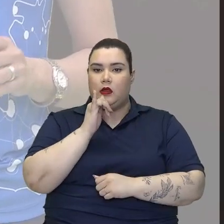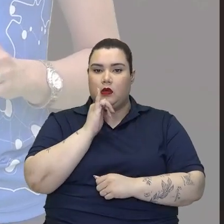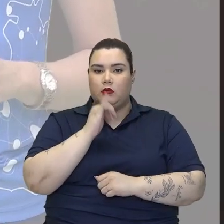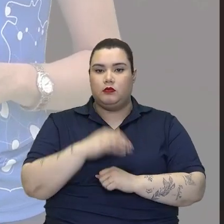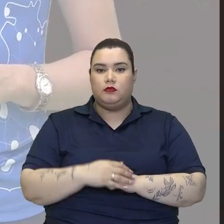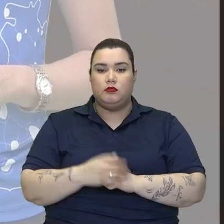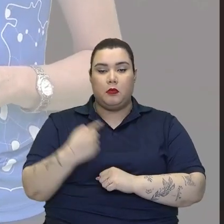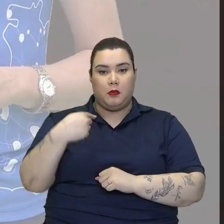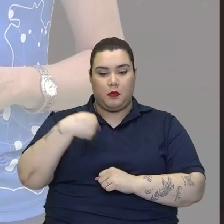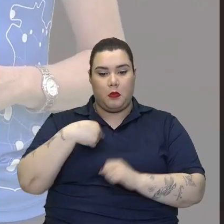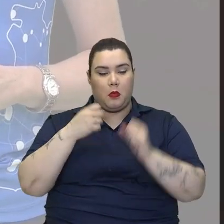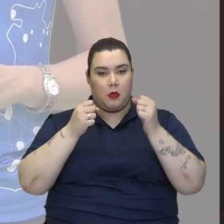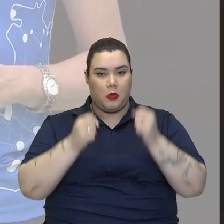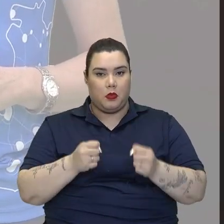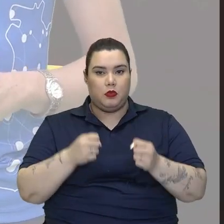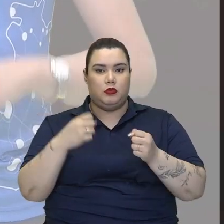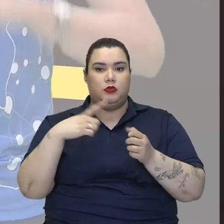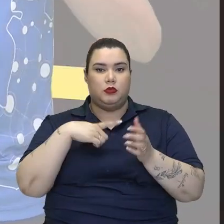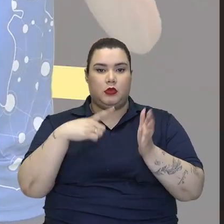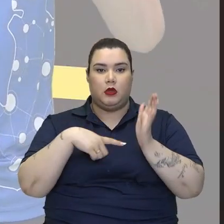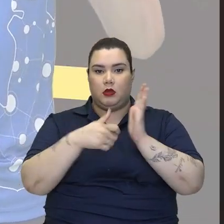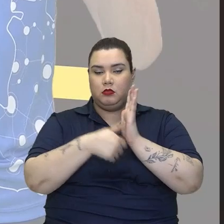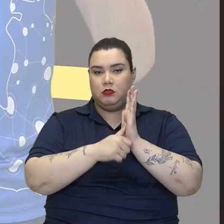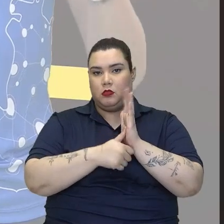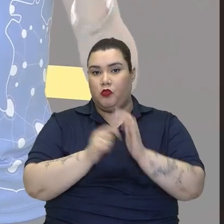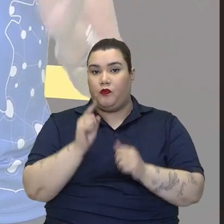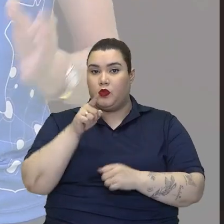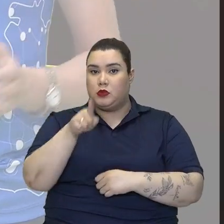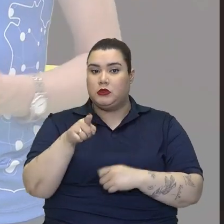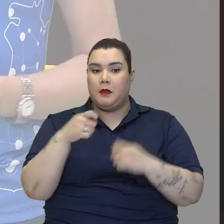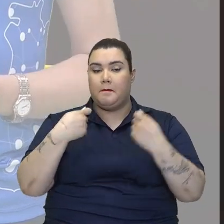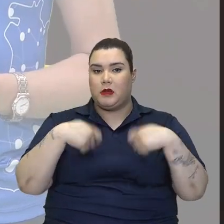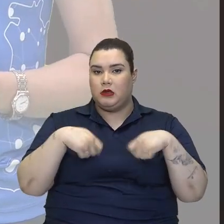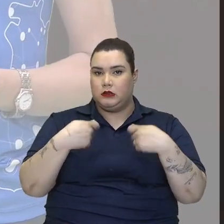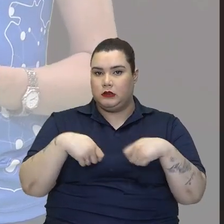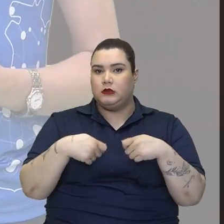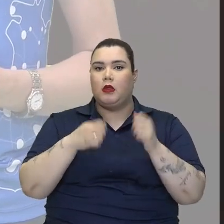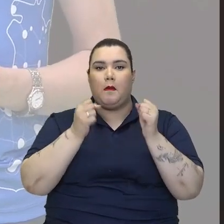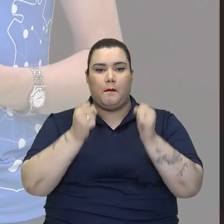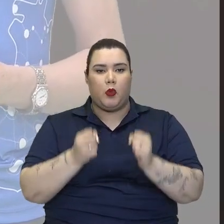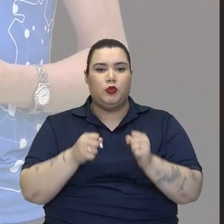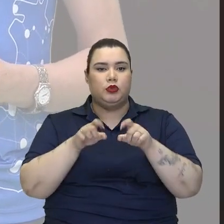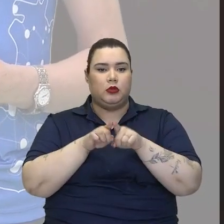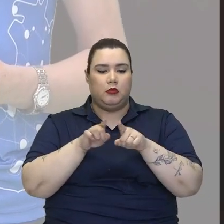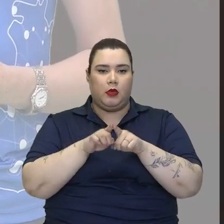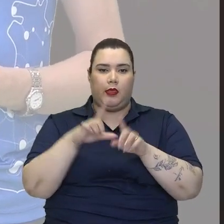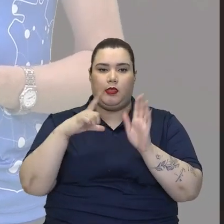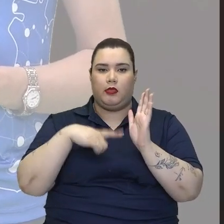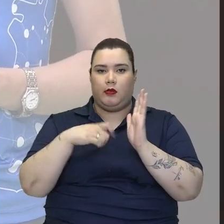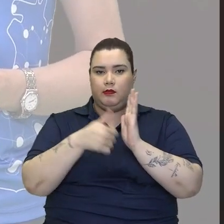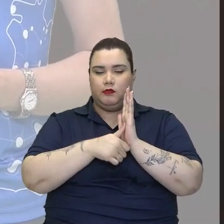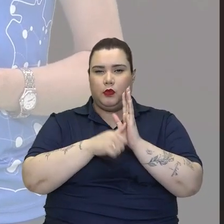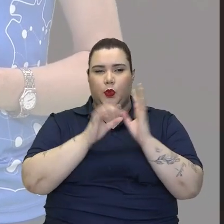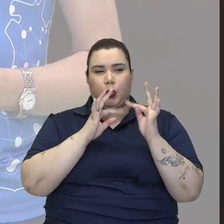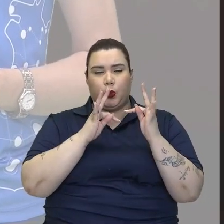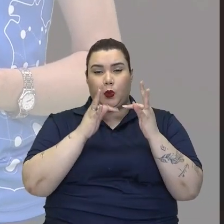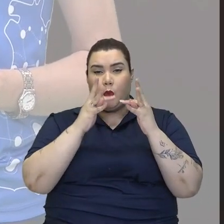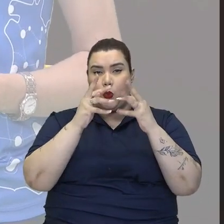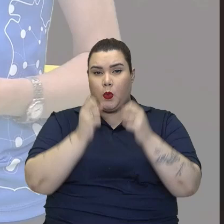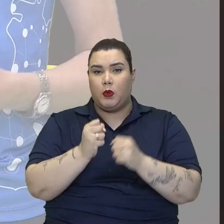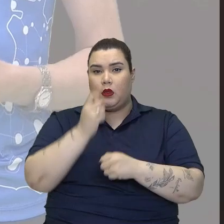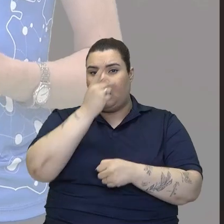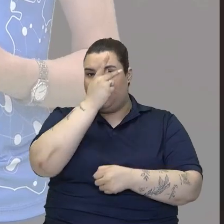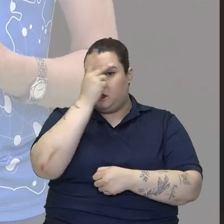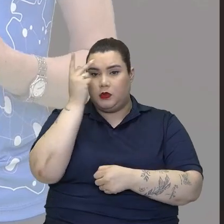você pode e deve ter uma RG, todos os cidadãos, todos os indivíduos que nasceram